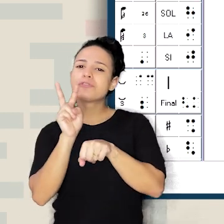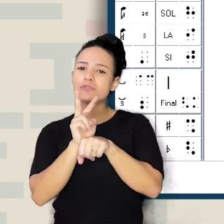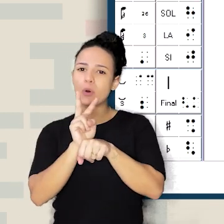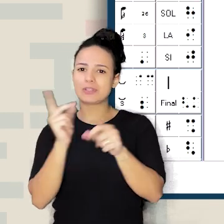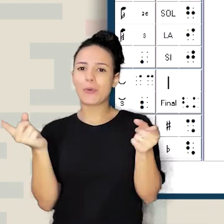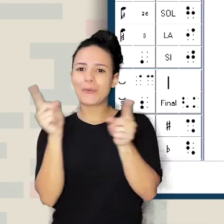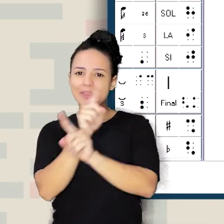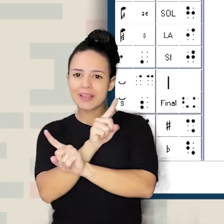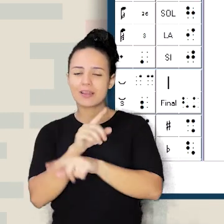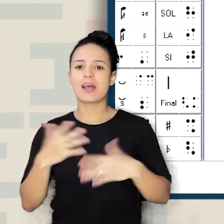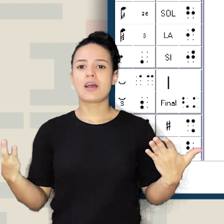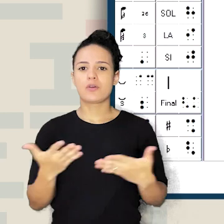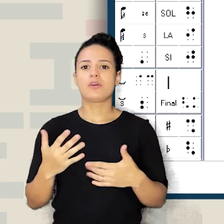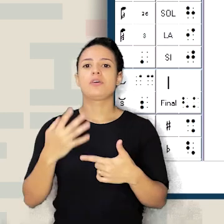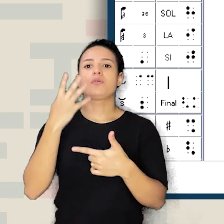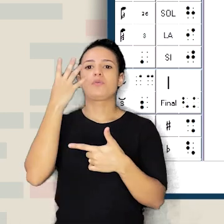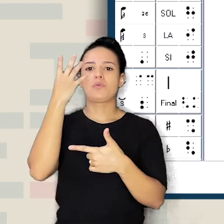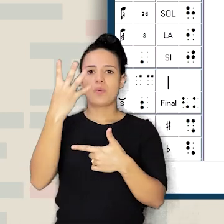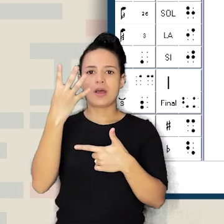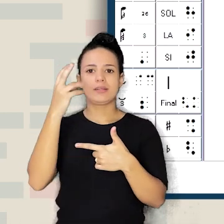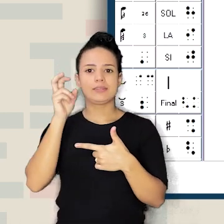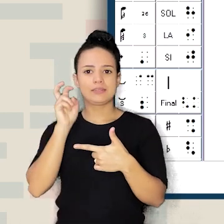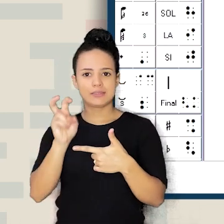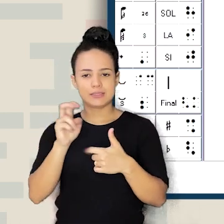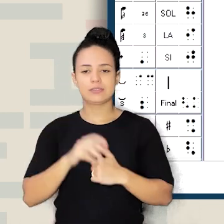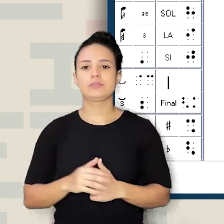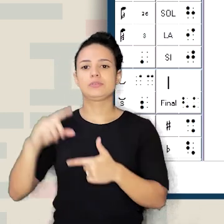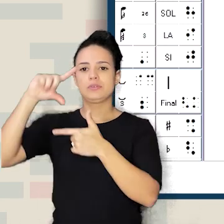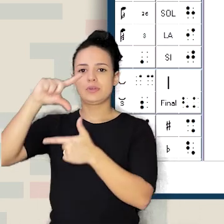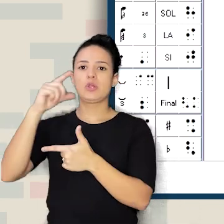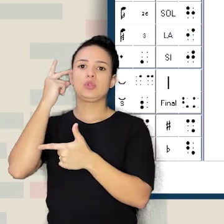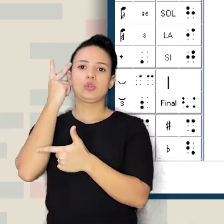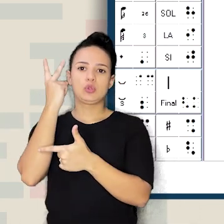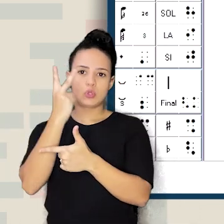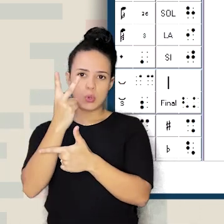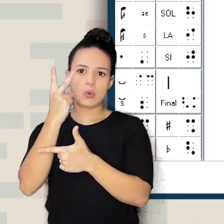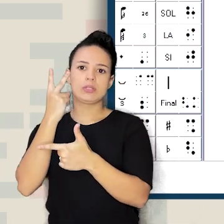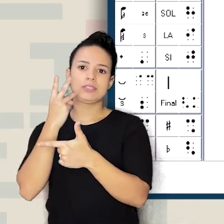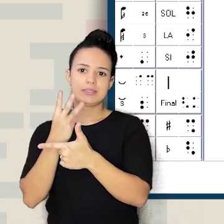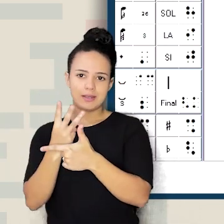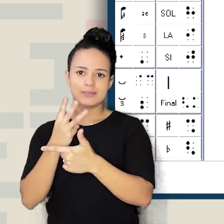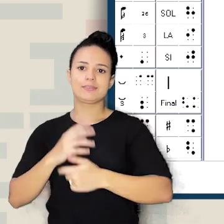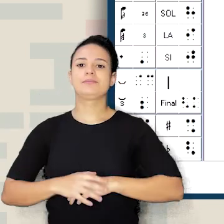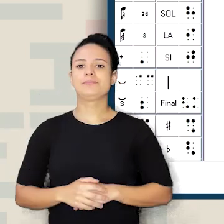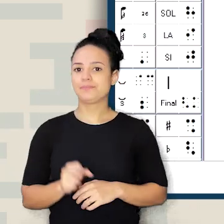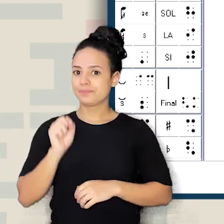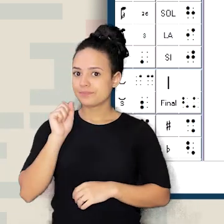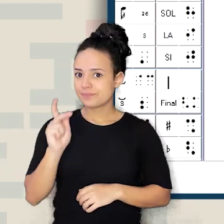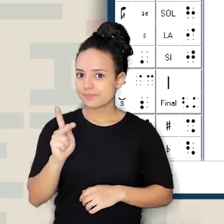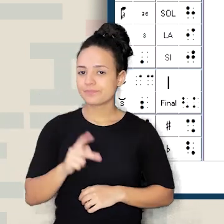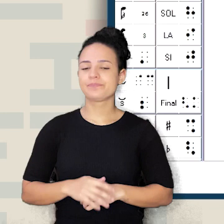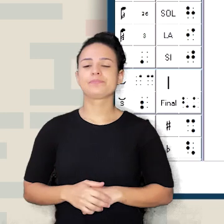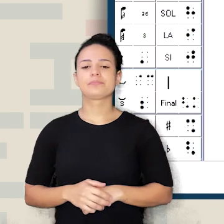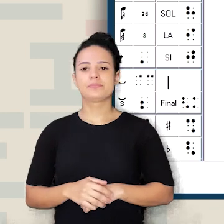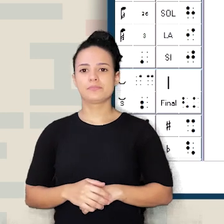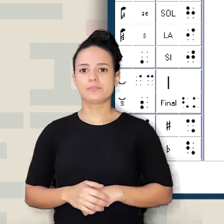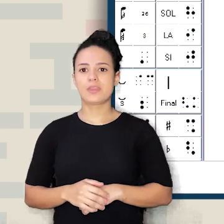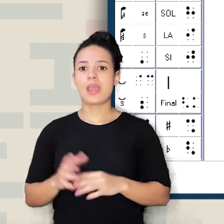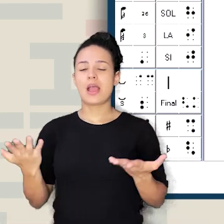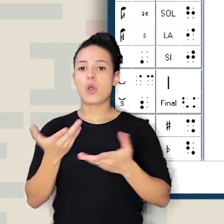que um espelho daquilo que a gente fez. Agora são os pontos 4 e 5. Segunda oitava. 2 e